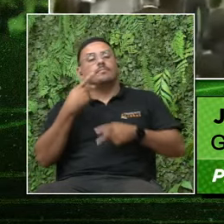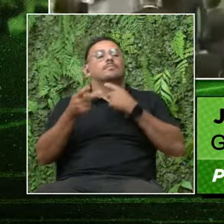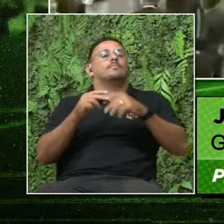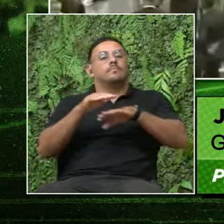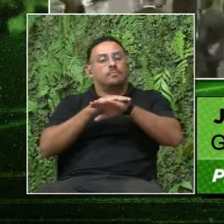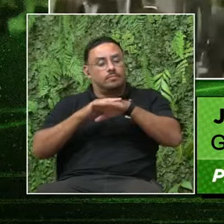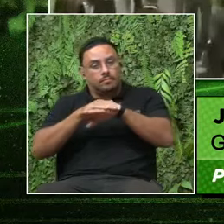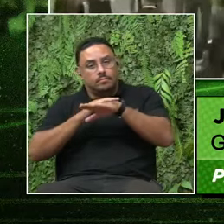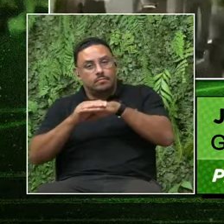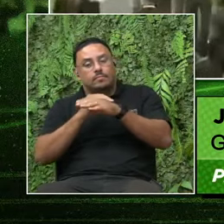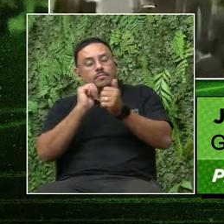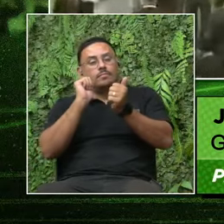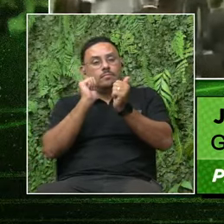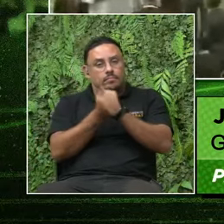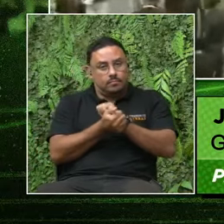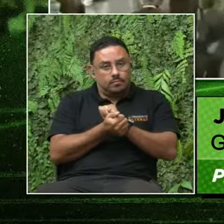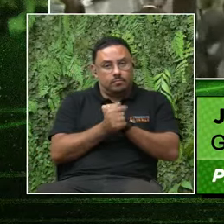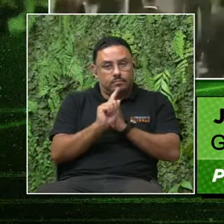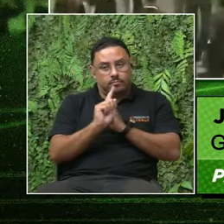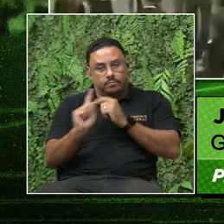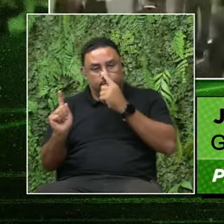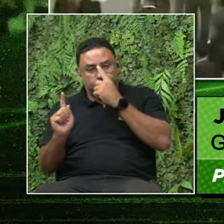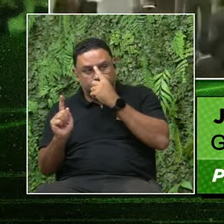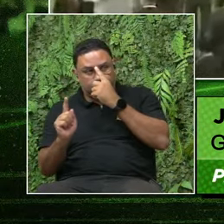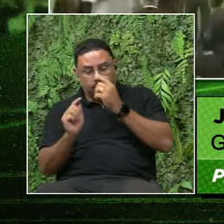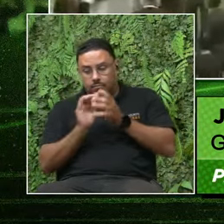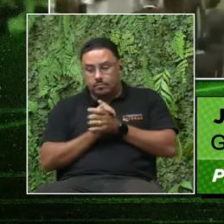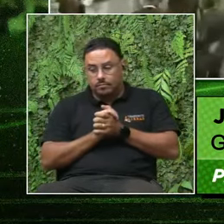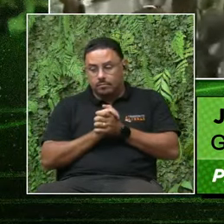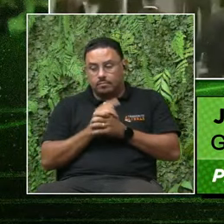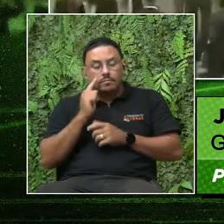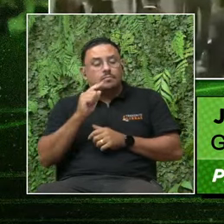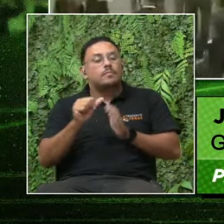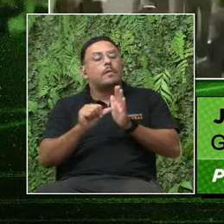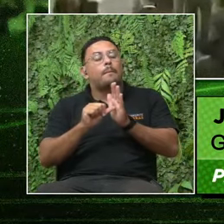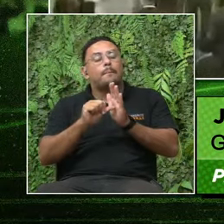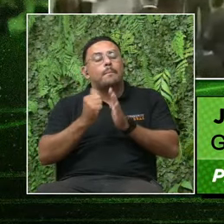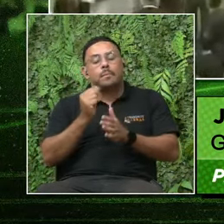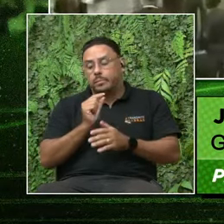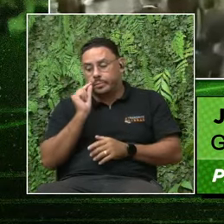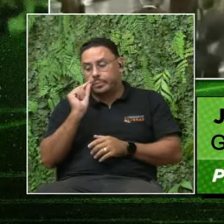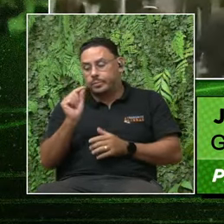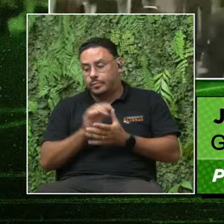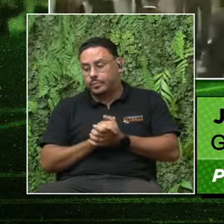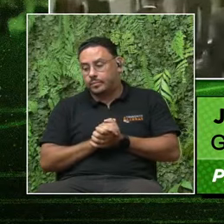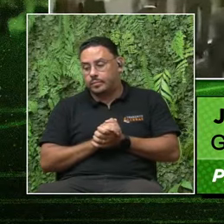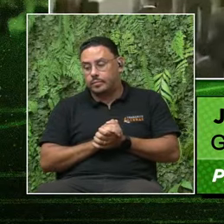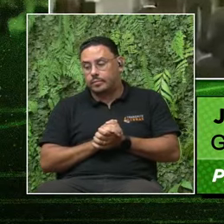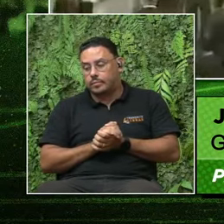jogadores atleticanos aqui na saída Vamos ver quem vai ser o primeiro ali